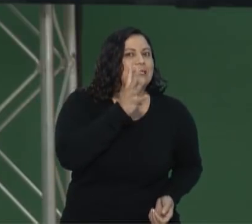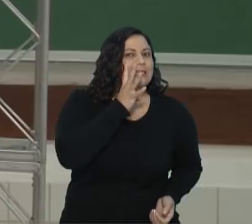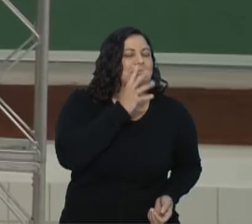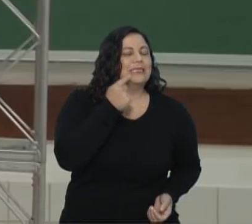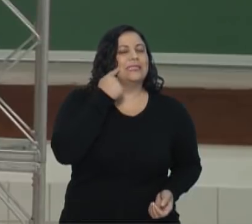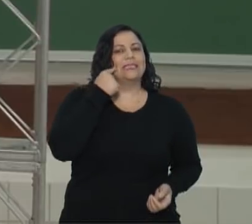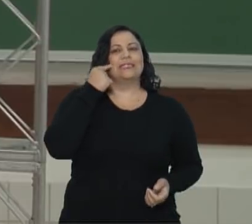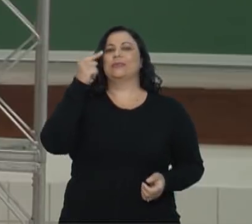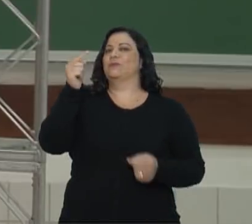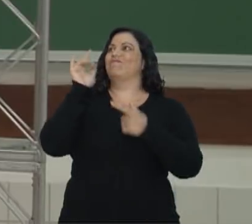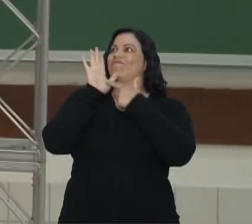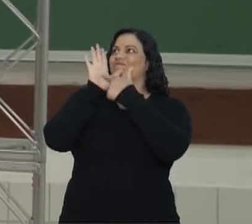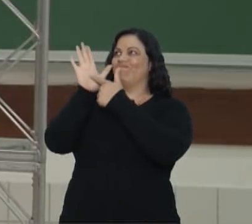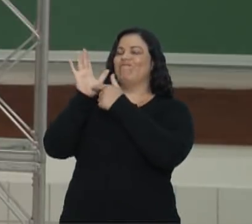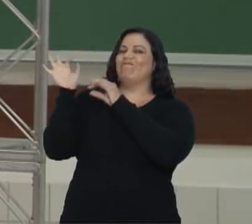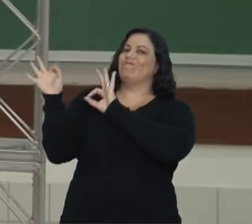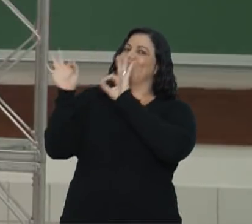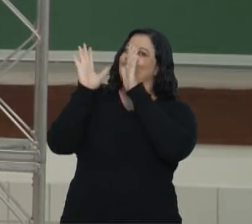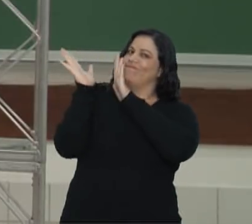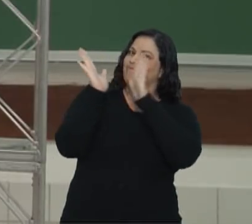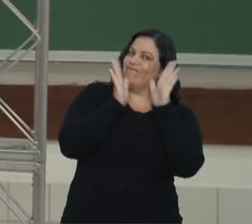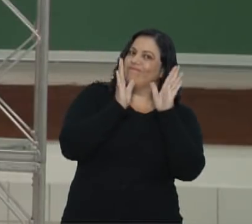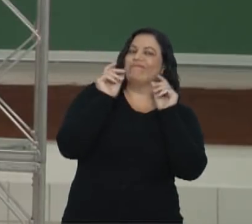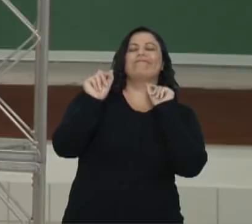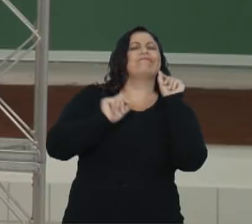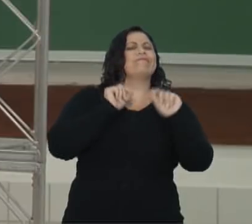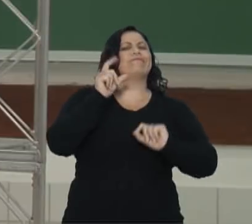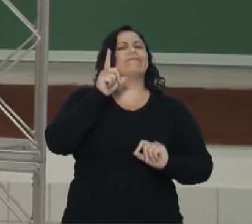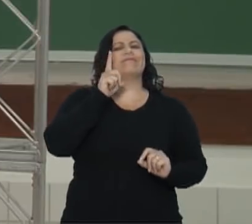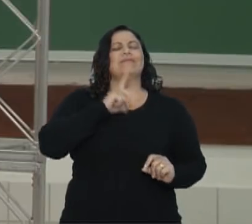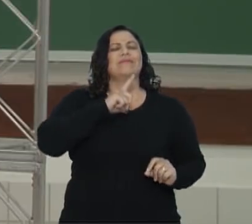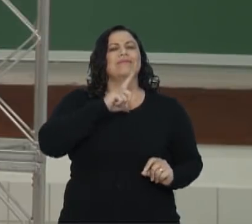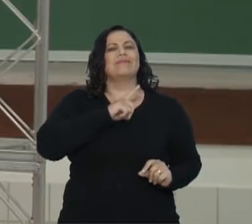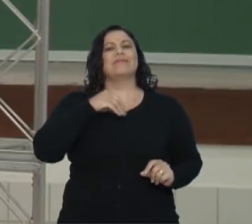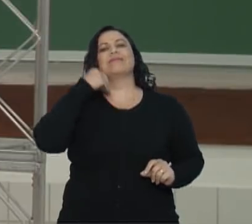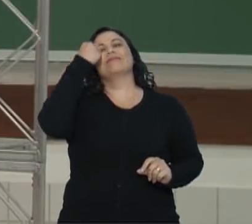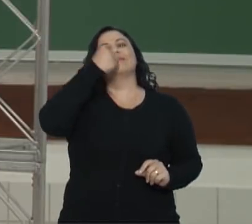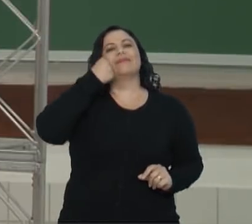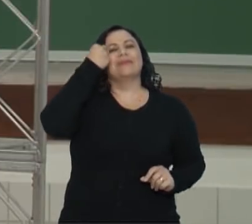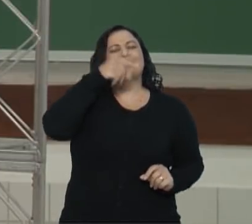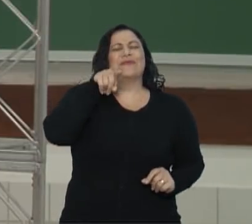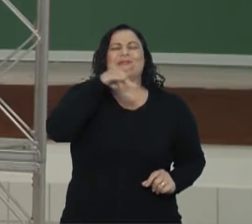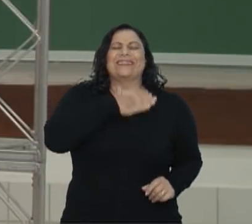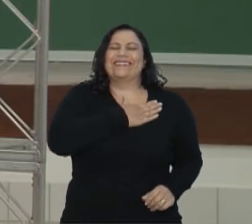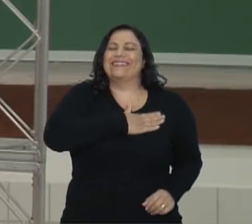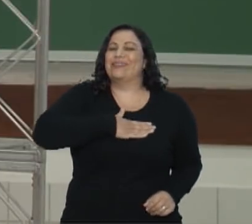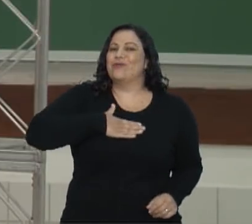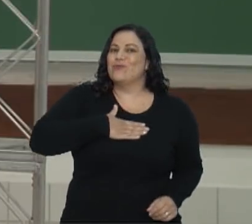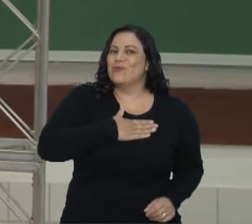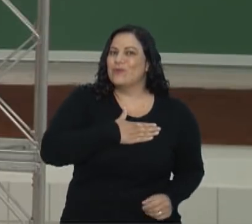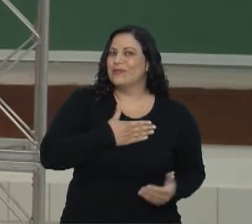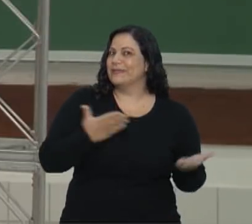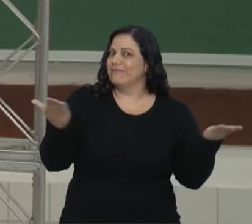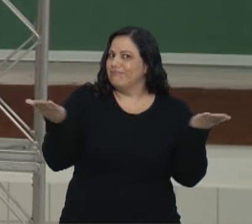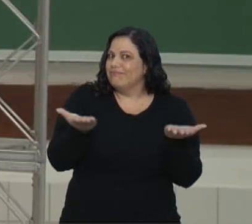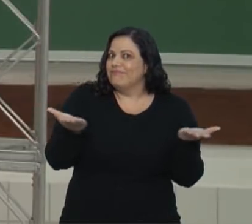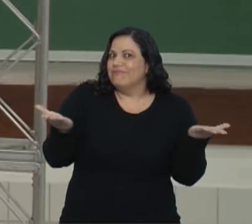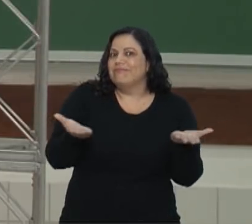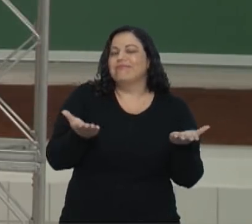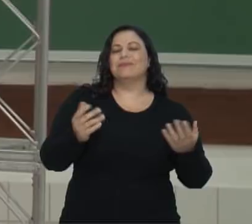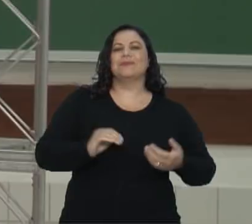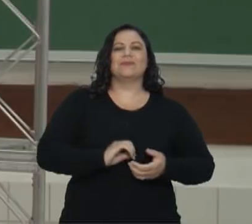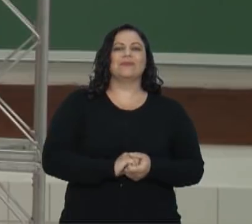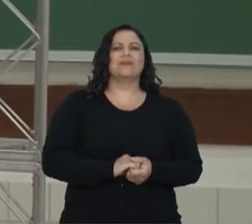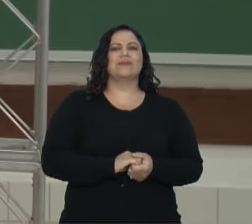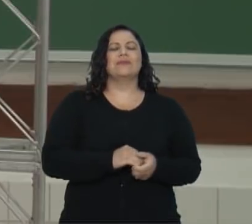vocês. Não tem sempre as nossas experiências, nossas atividades que vocês gostam tanto? Trouxe nessa aula de hoje. Então vamos observar